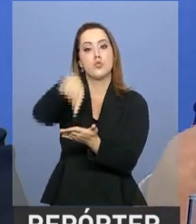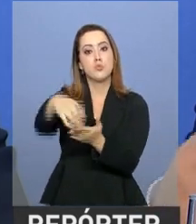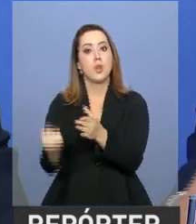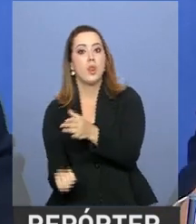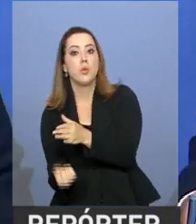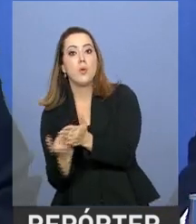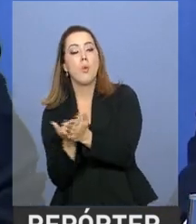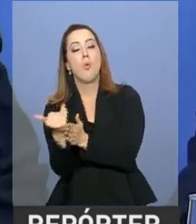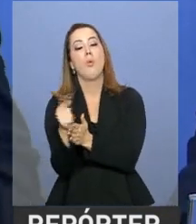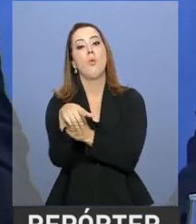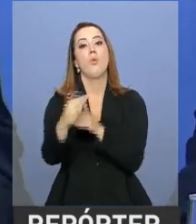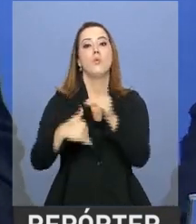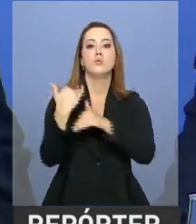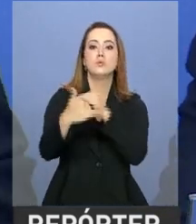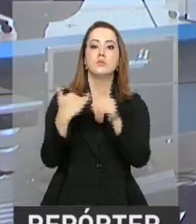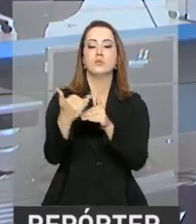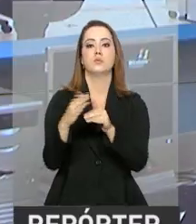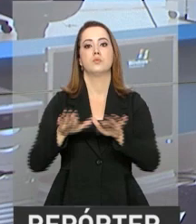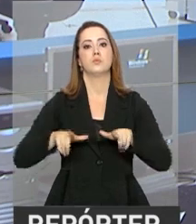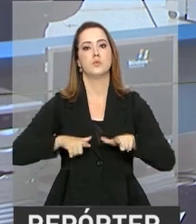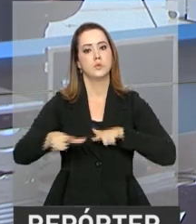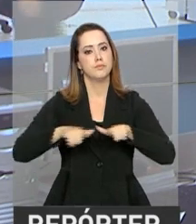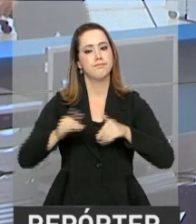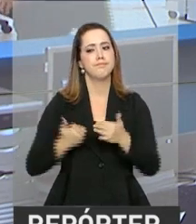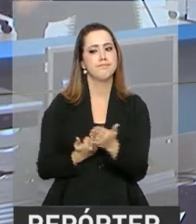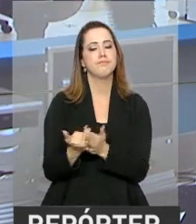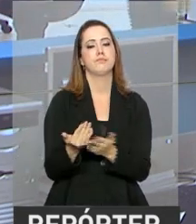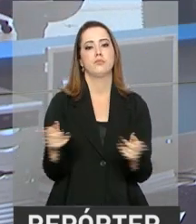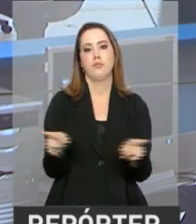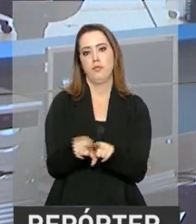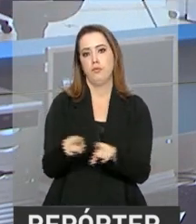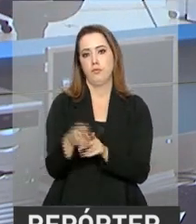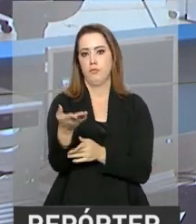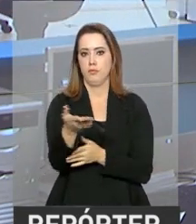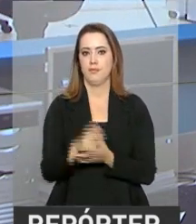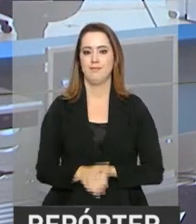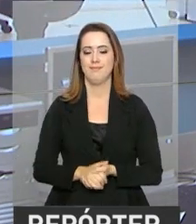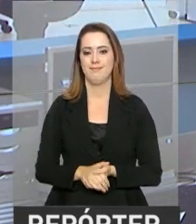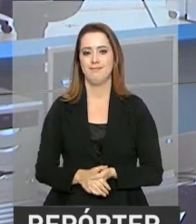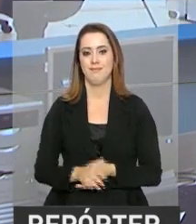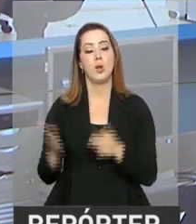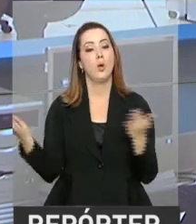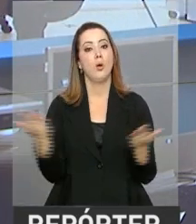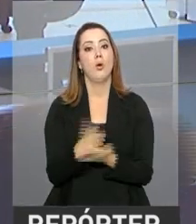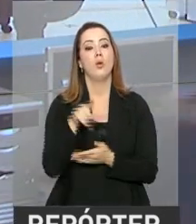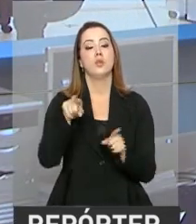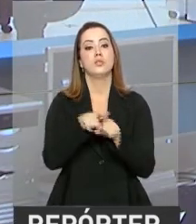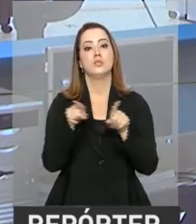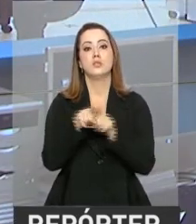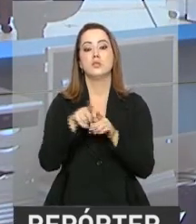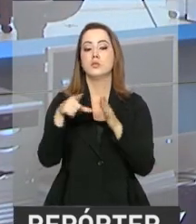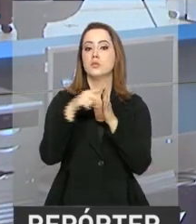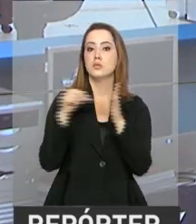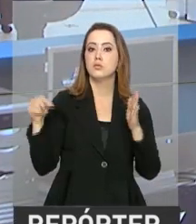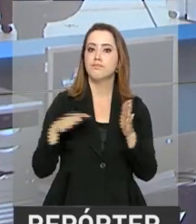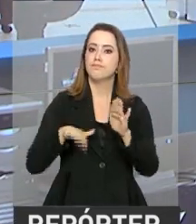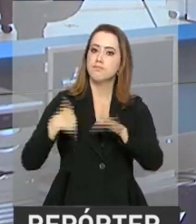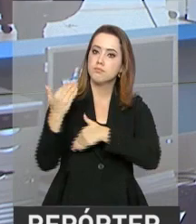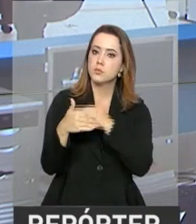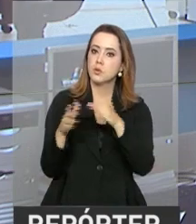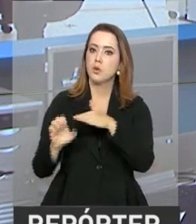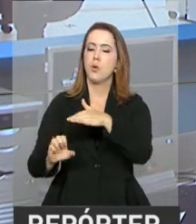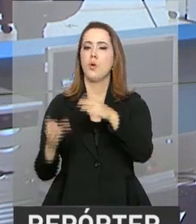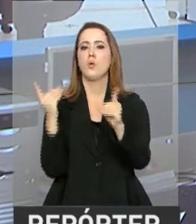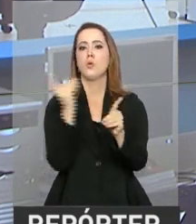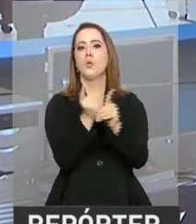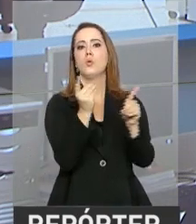e a geração de emprego decorre daí. Hoje também no Palácio do Planalto, dando sequência a uma série de encontros com empresários de todo o país,